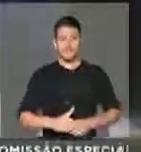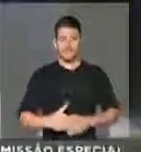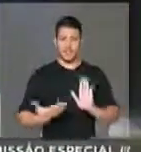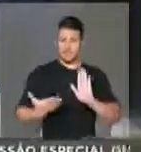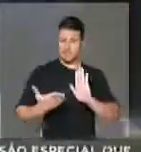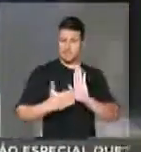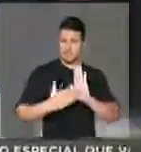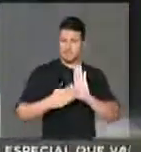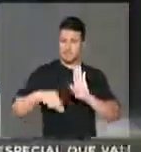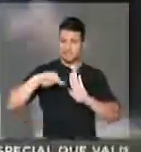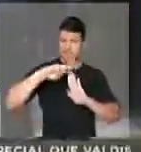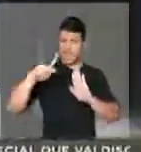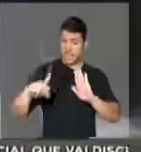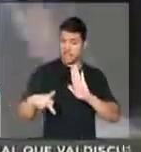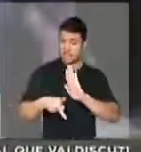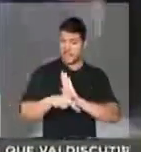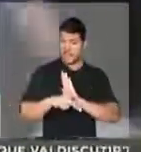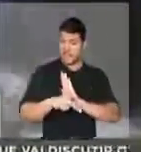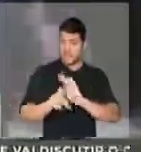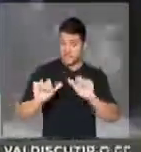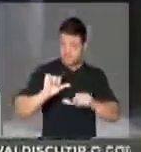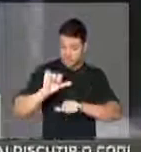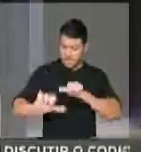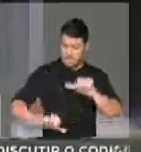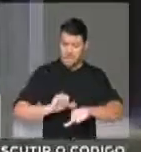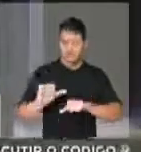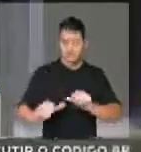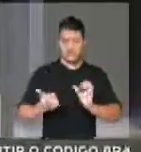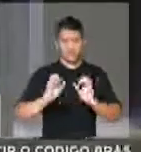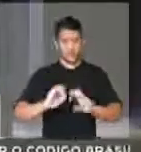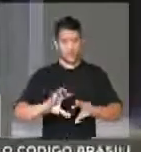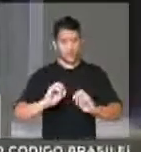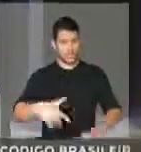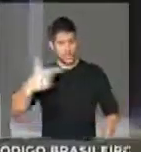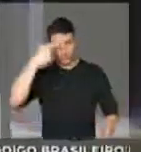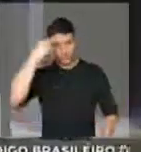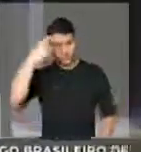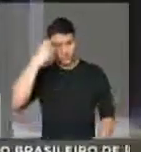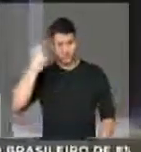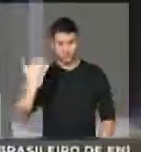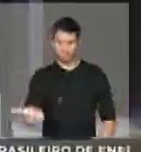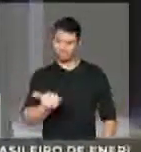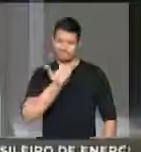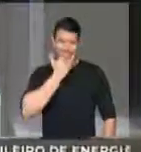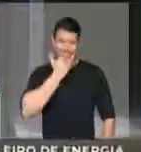provisória para uma ampla reforma do ensino superior no Brasil.